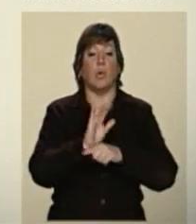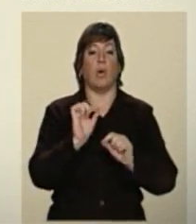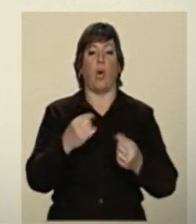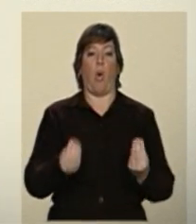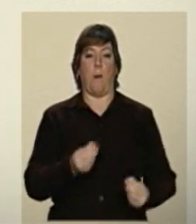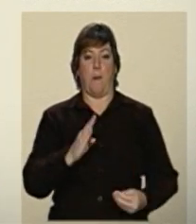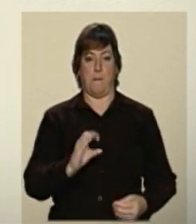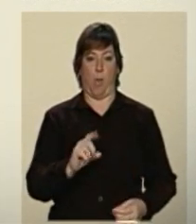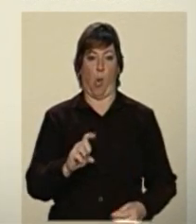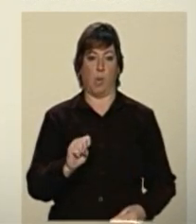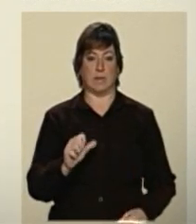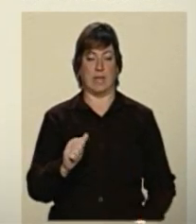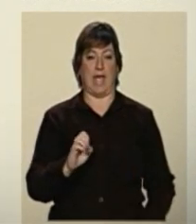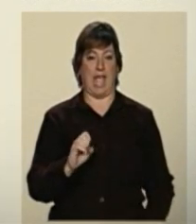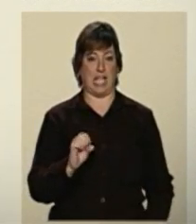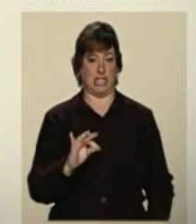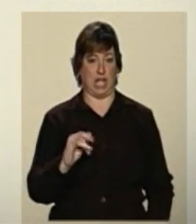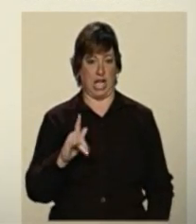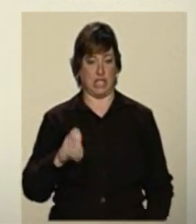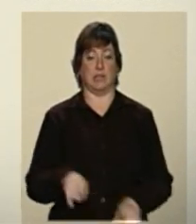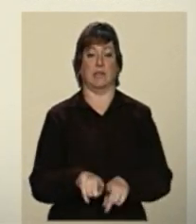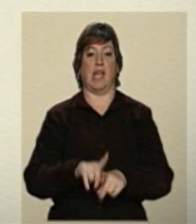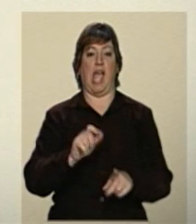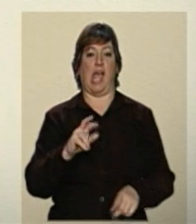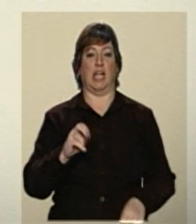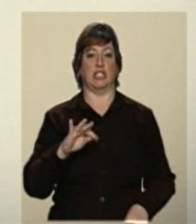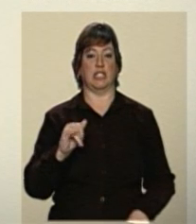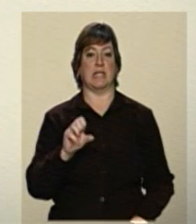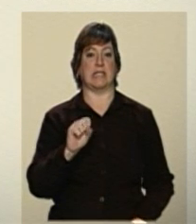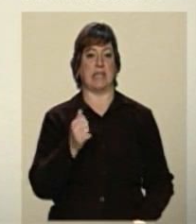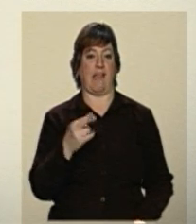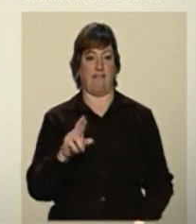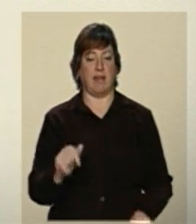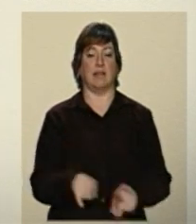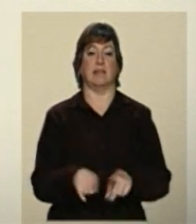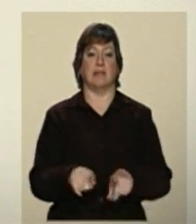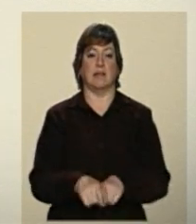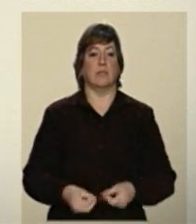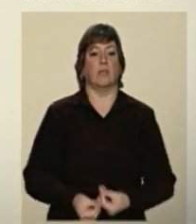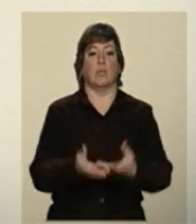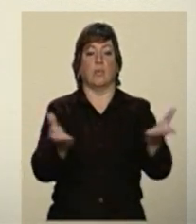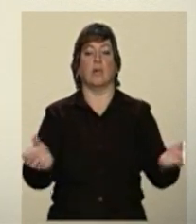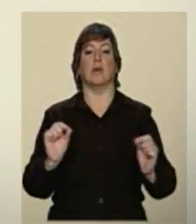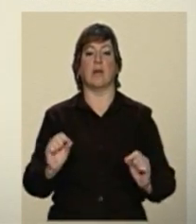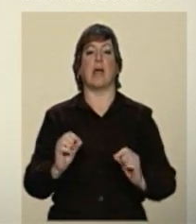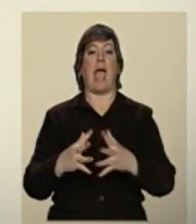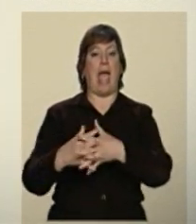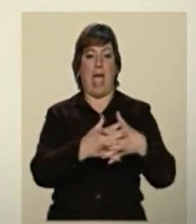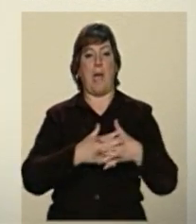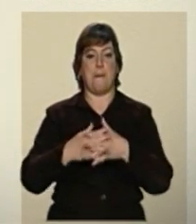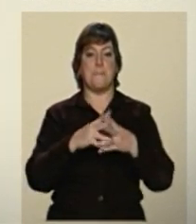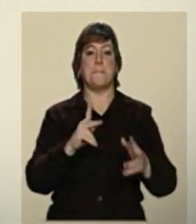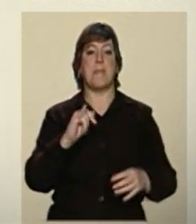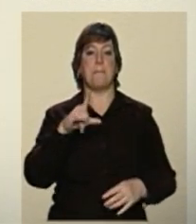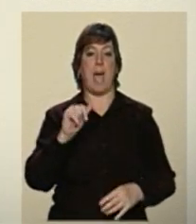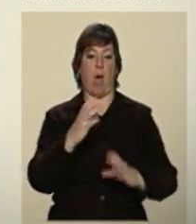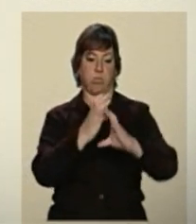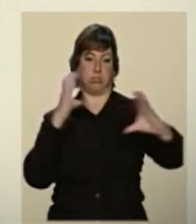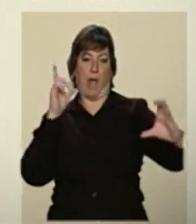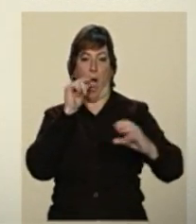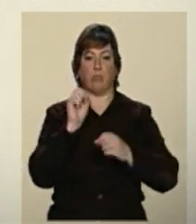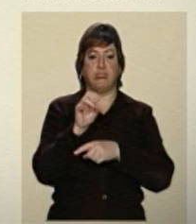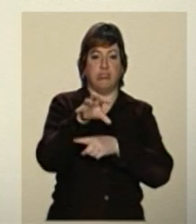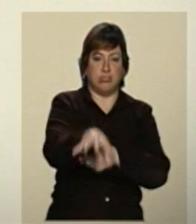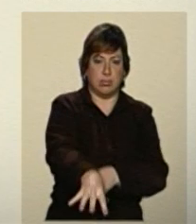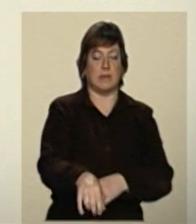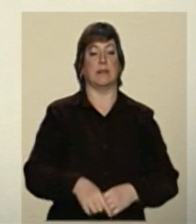bolsa estiagem o garantia Safra e a distribuição de água com os caminhões Pepa o bolsa estiagem